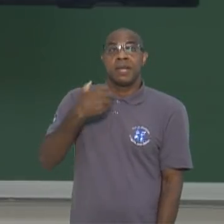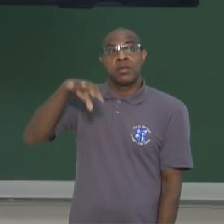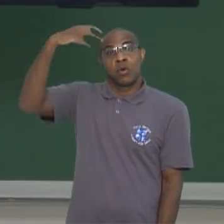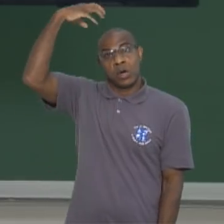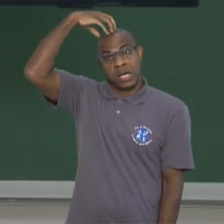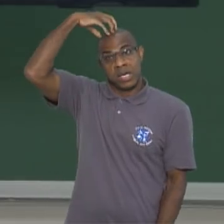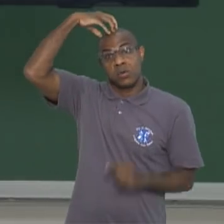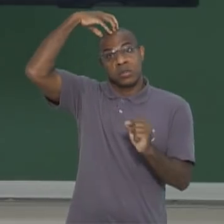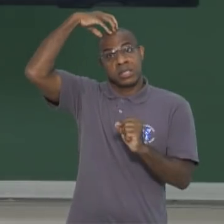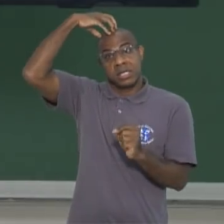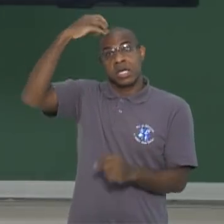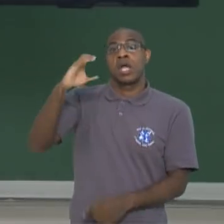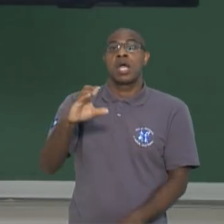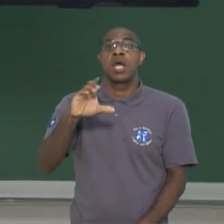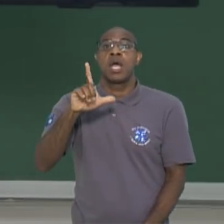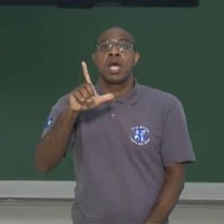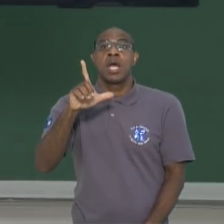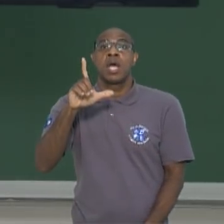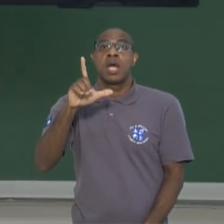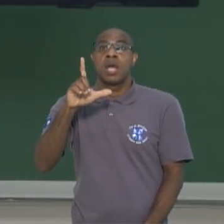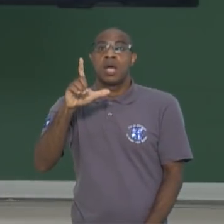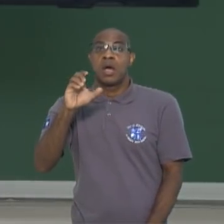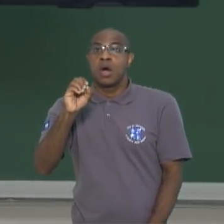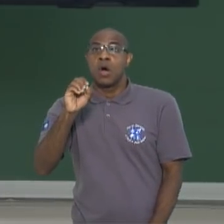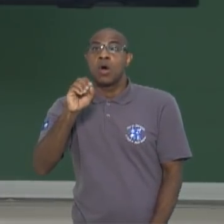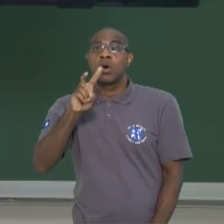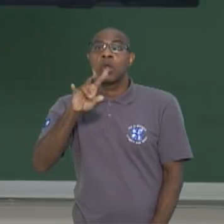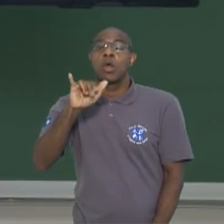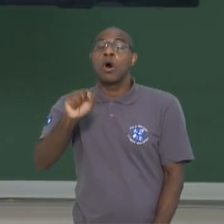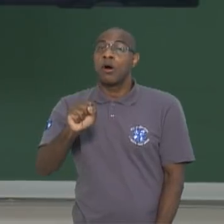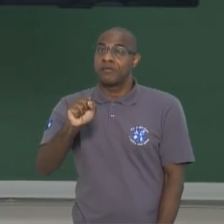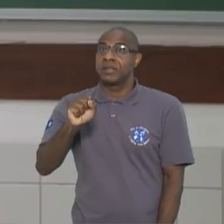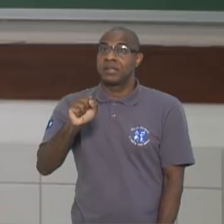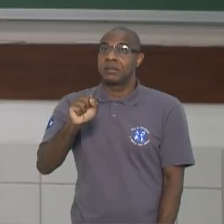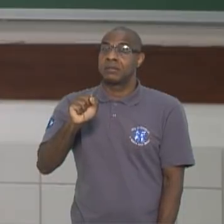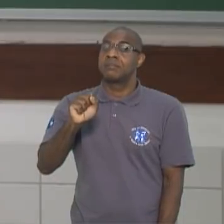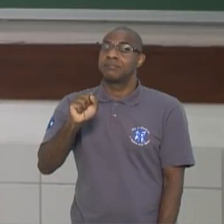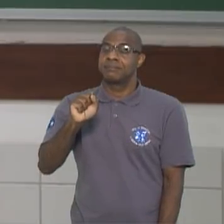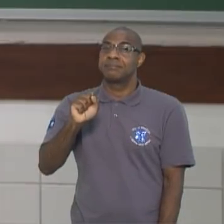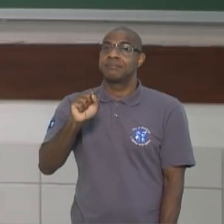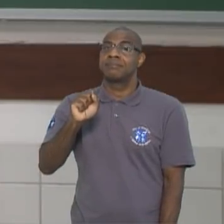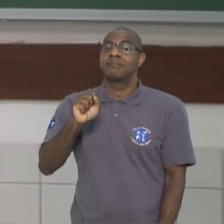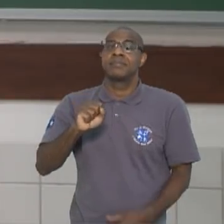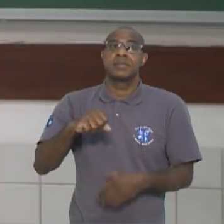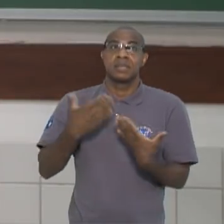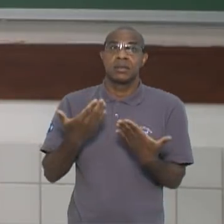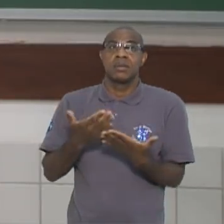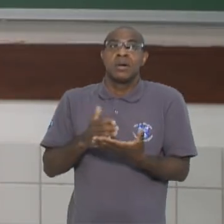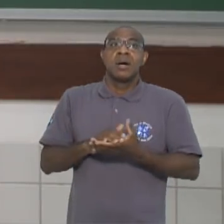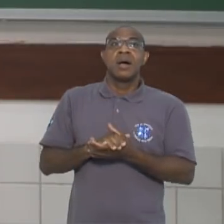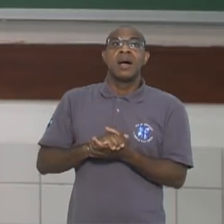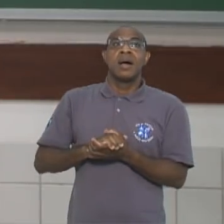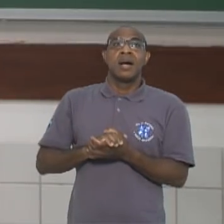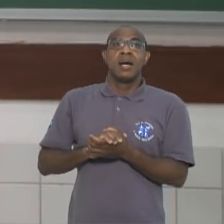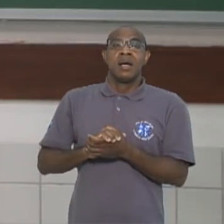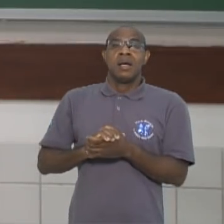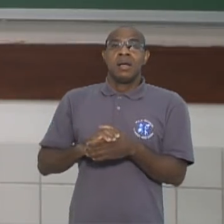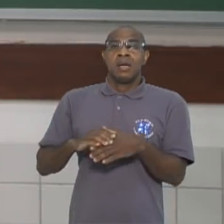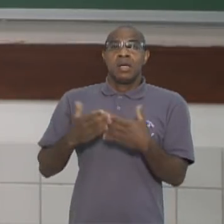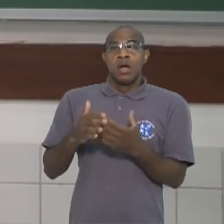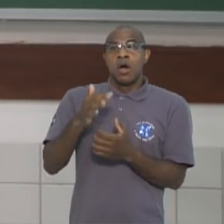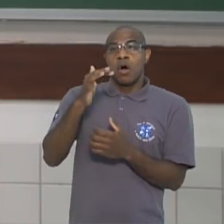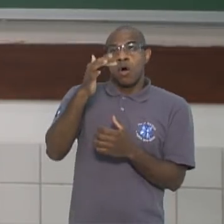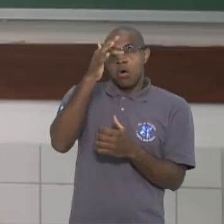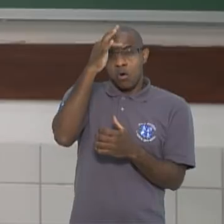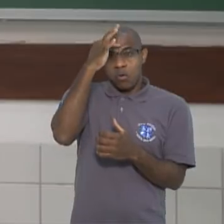vai ser Clovis. Também eram conhecidos pelos seus longos cabelos. Os francos, eles eram identificados, e a dinastia